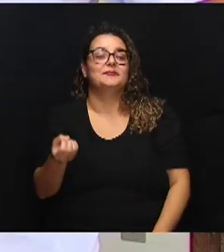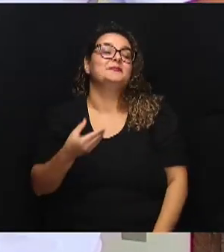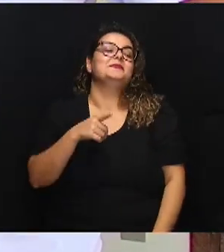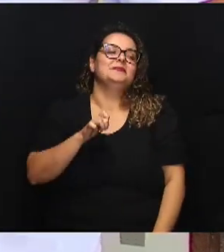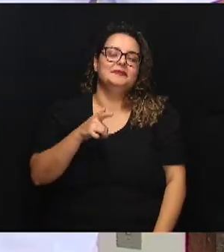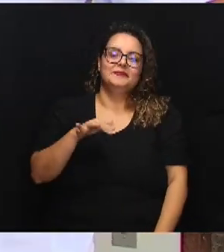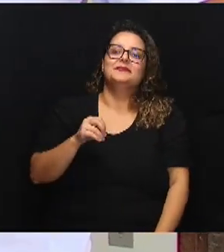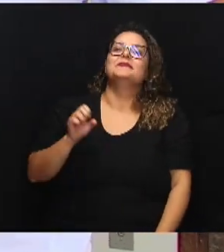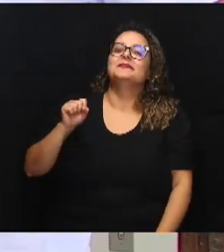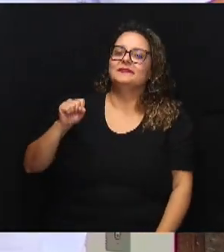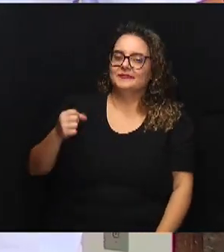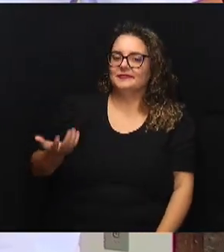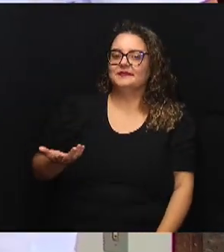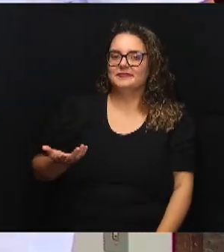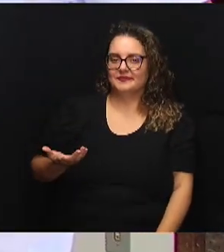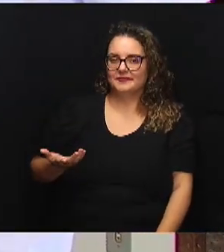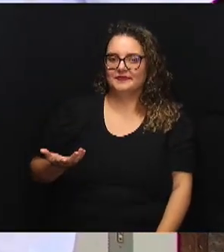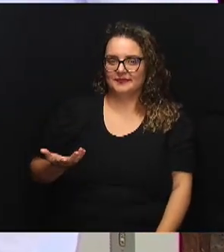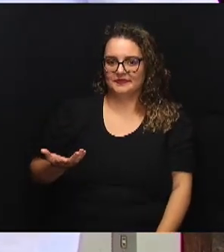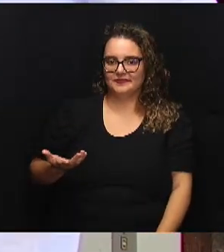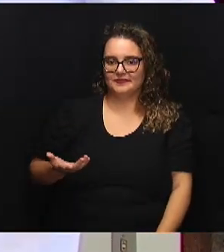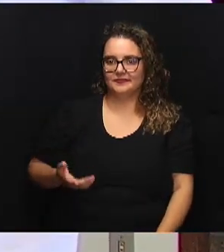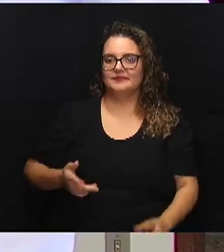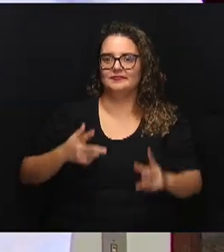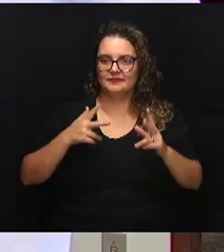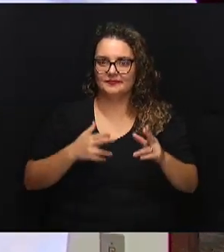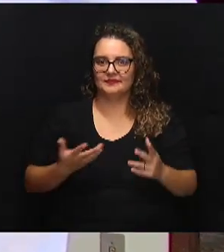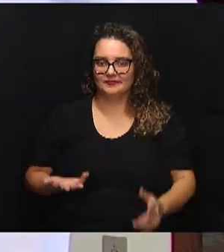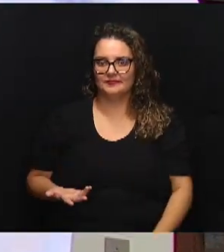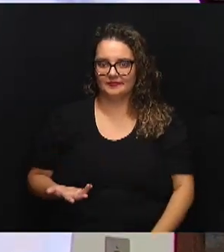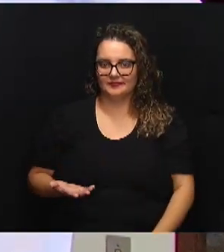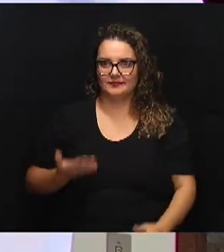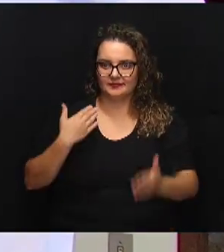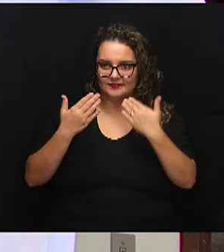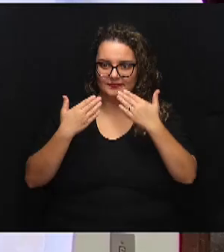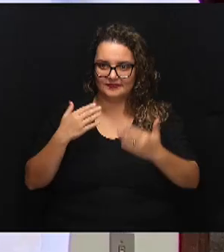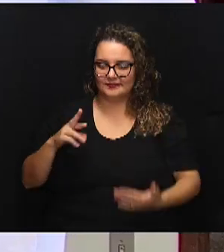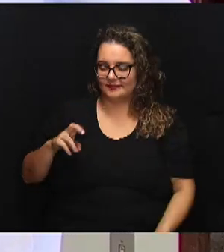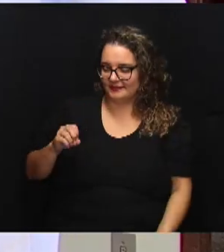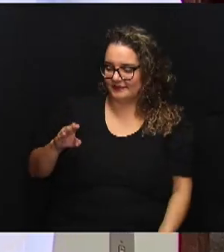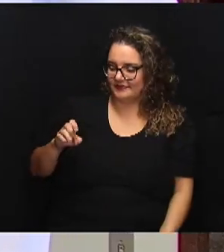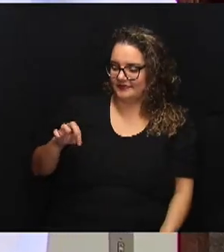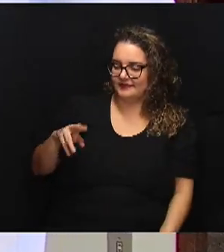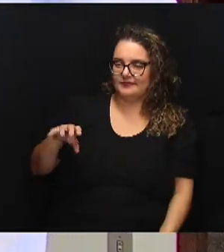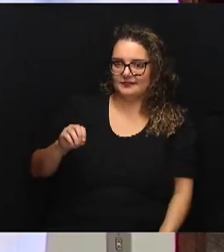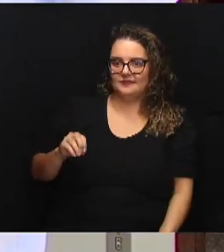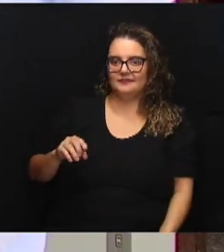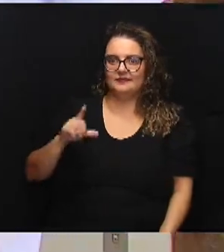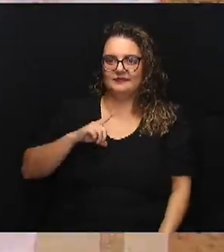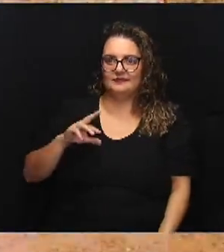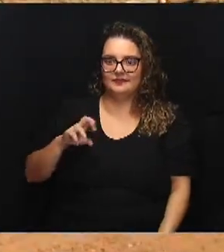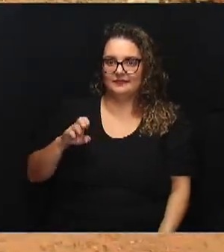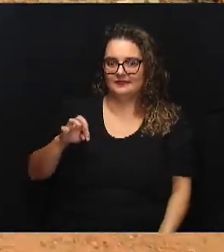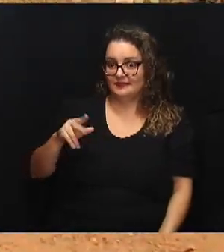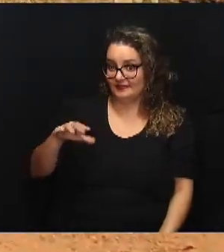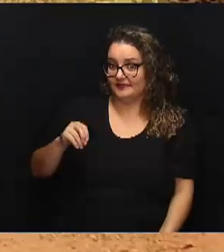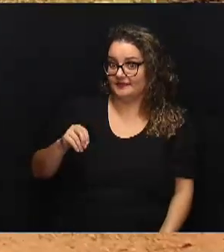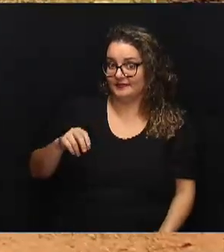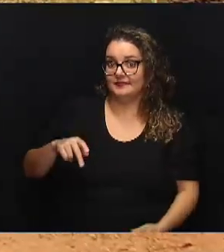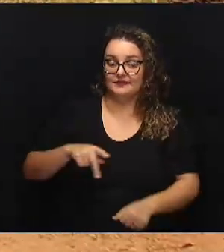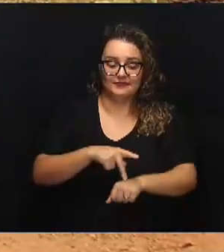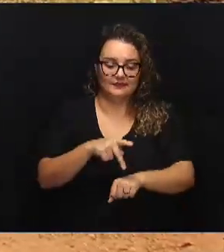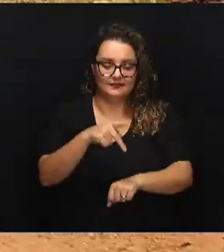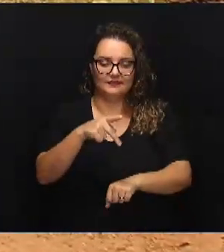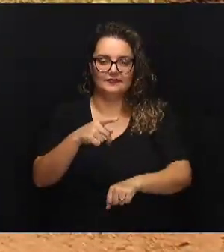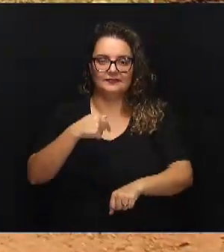Isso, exatamente. É como se fosse, que nem eu conversei com o Robertinho, né? A gente teve o retiro de Páscoa aqui. E eu